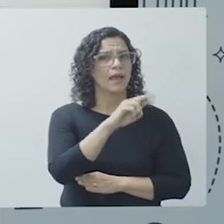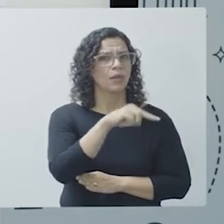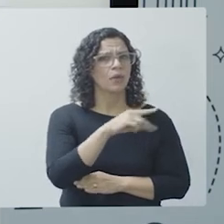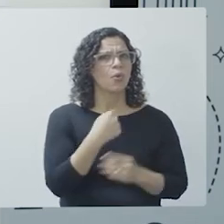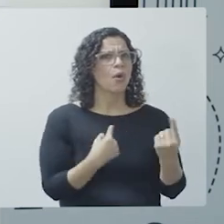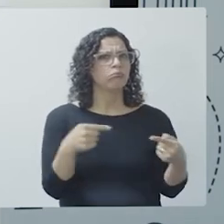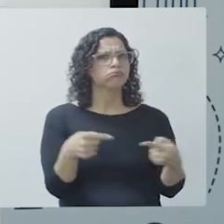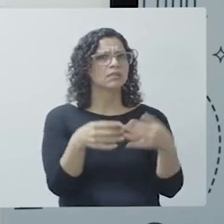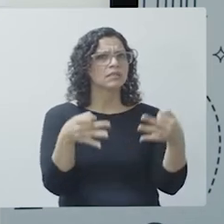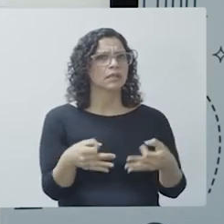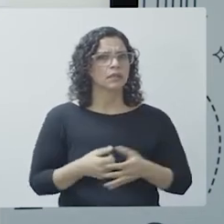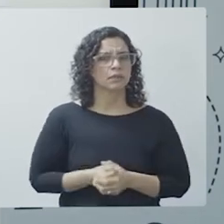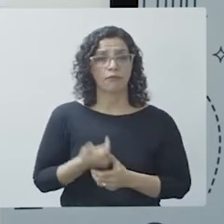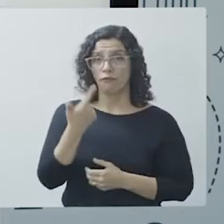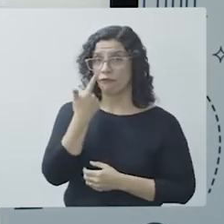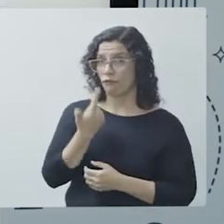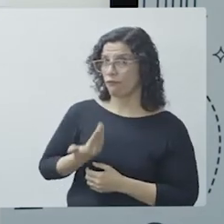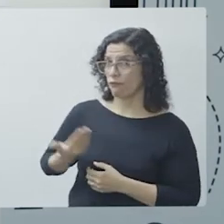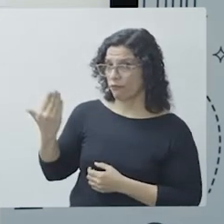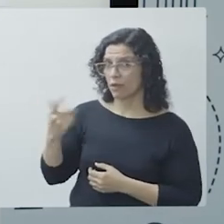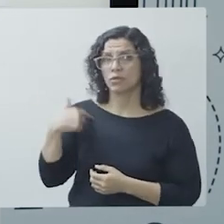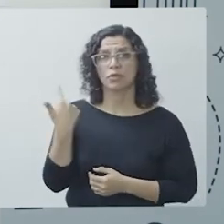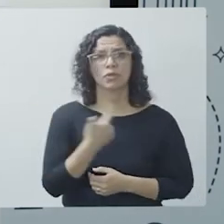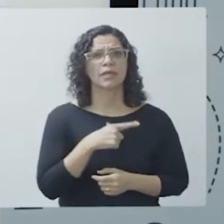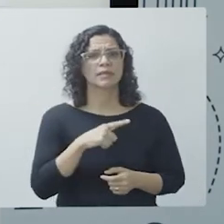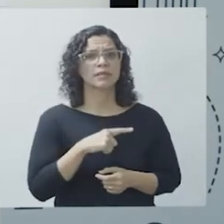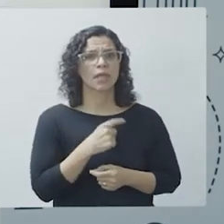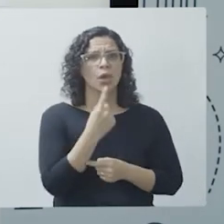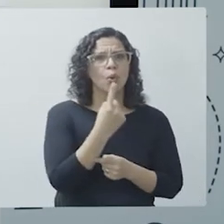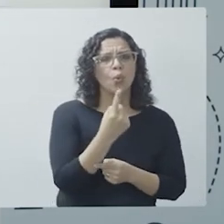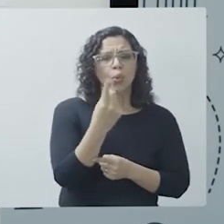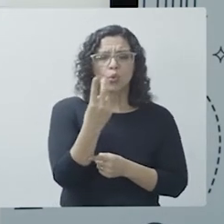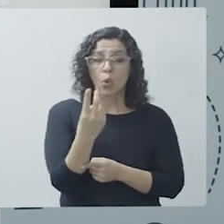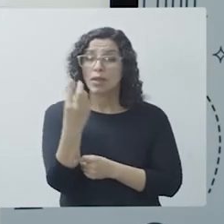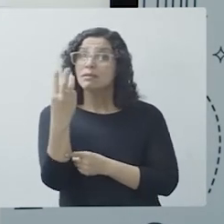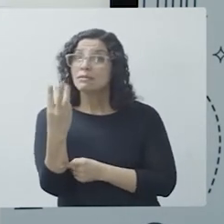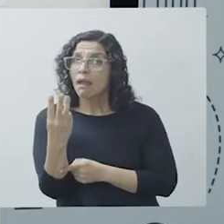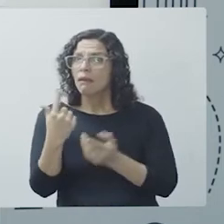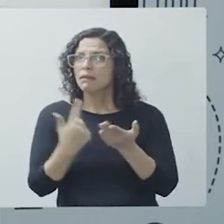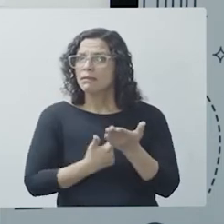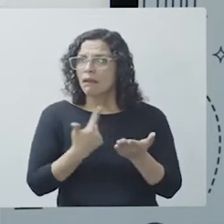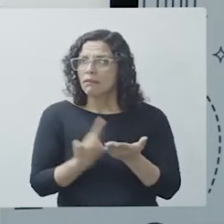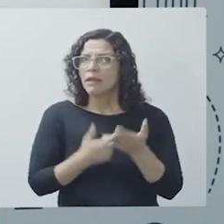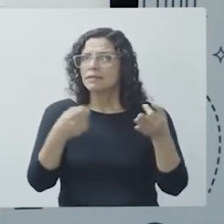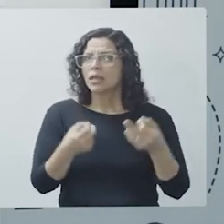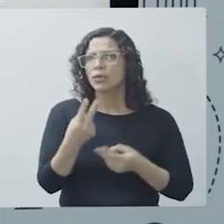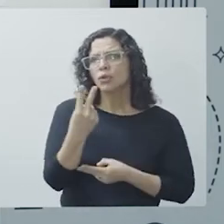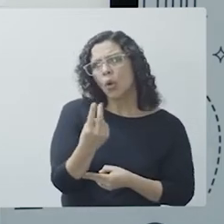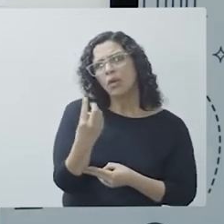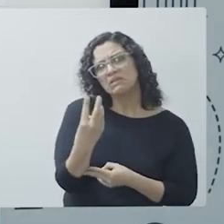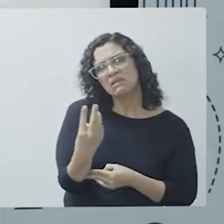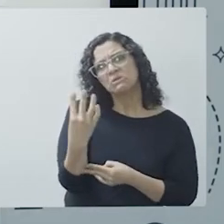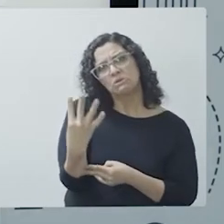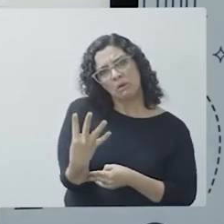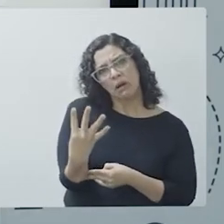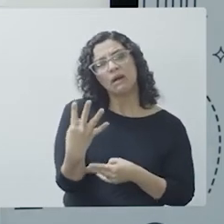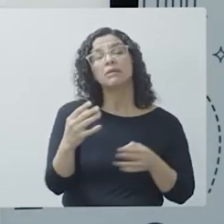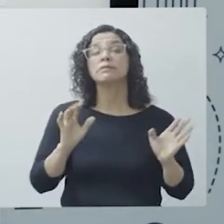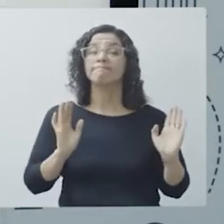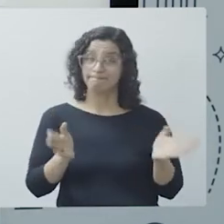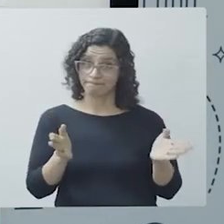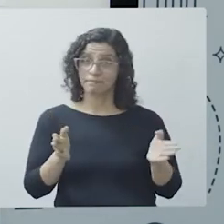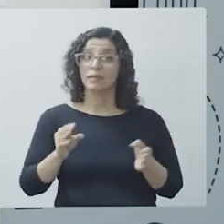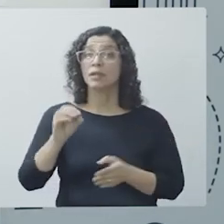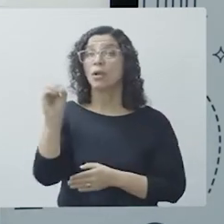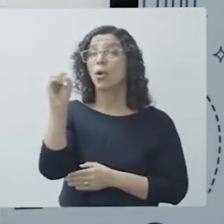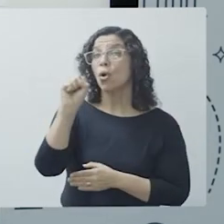Olhem só. Se nós tivéssemos mais de um caderno, fossem dois, três,